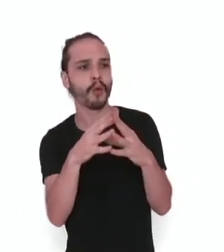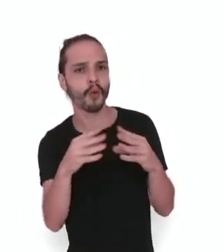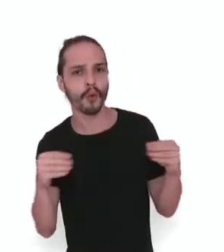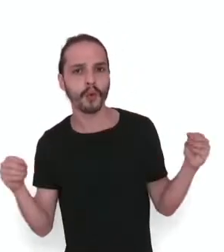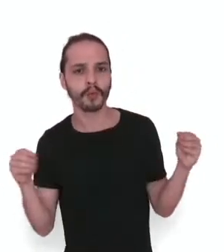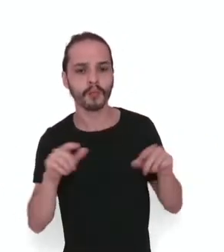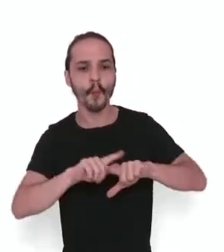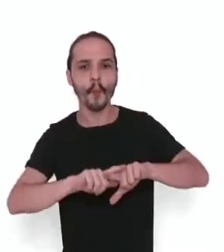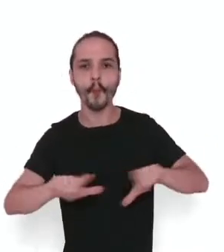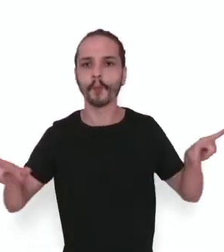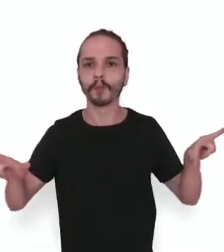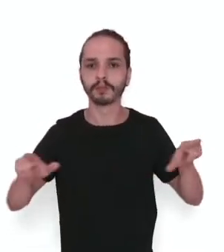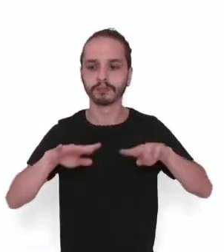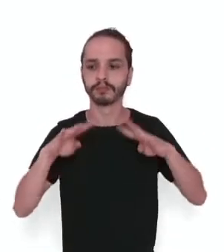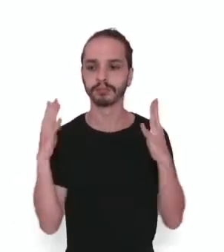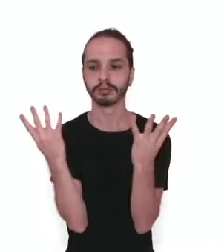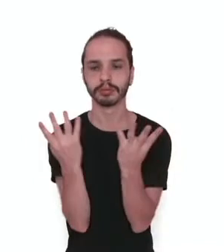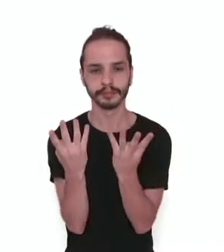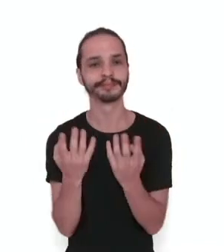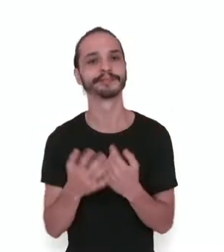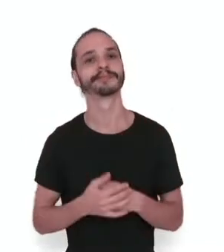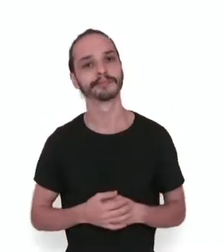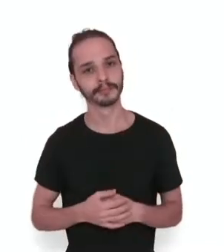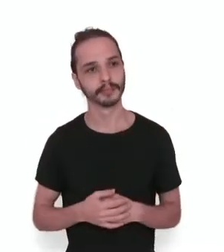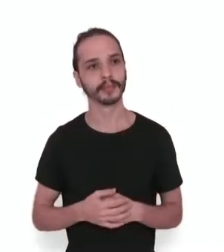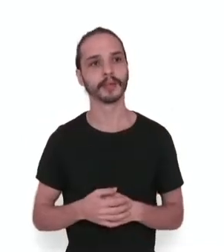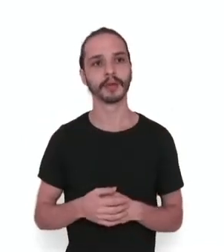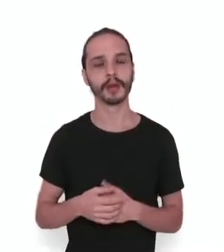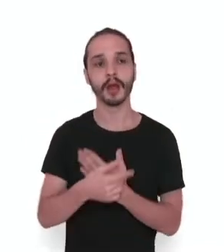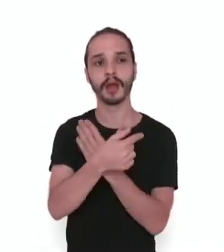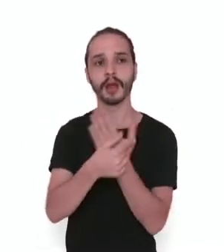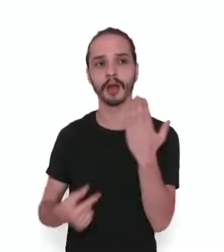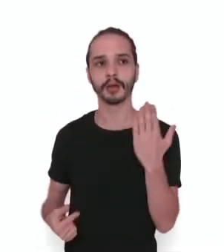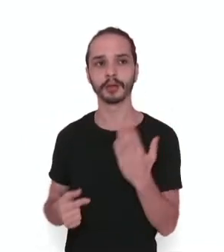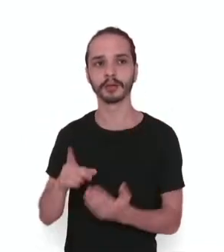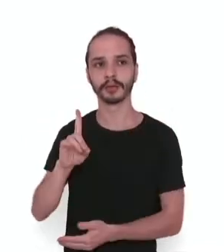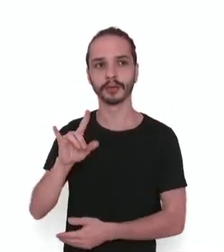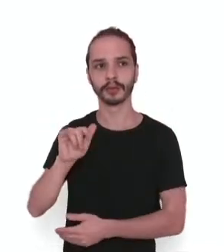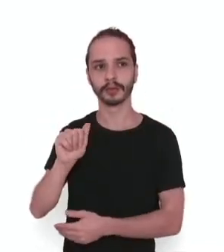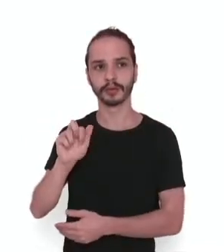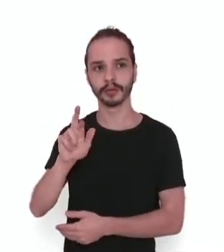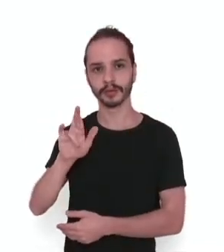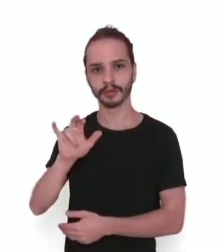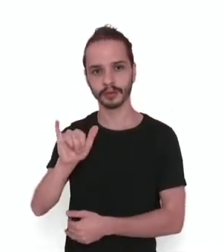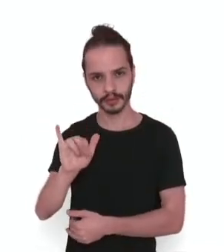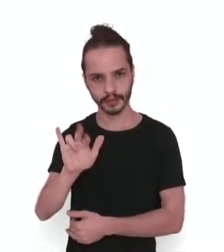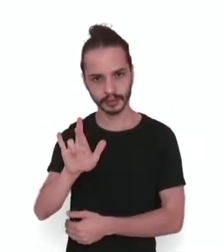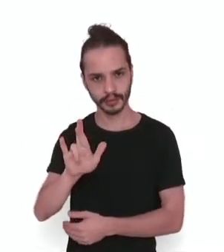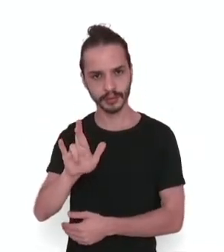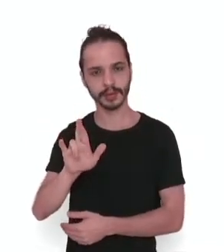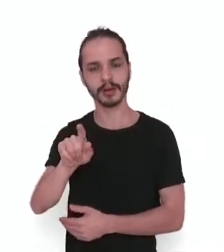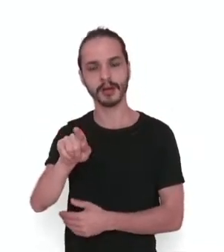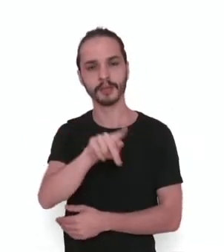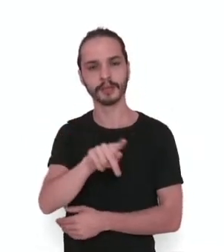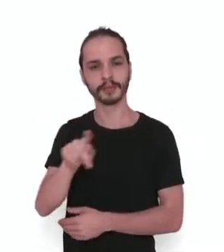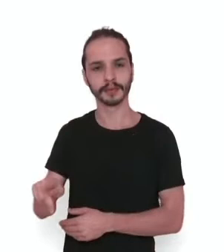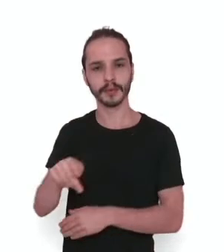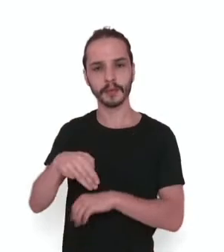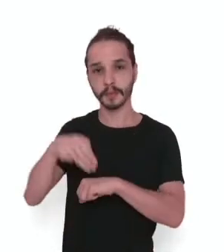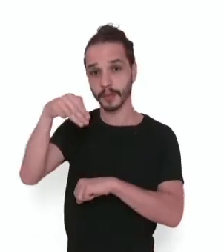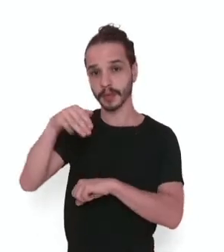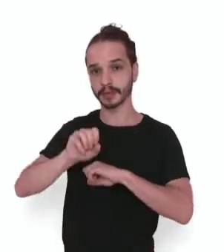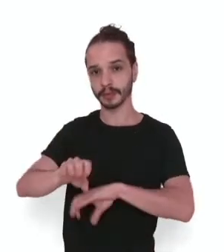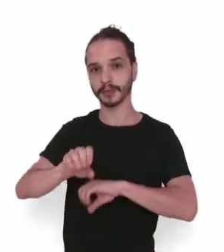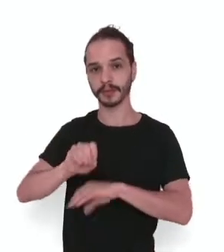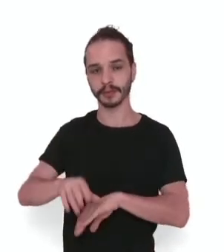é um texto produzido pelo Francisco de Jacir Silva de Souza, né? Ele é professor de Educação Física e mestre em Educação. Né? E